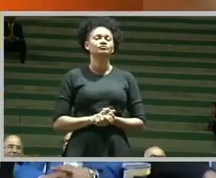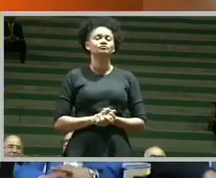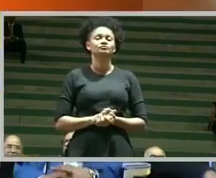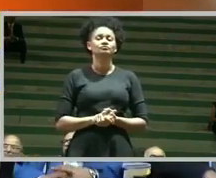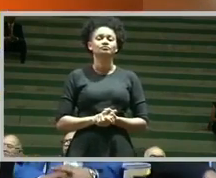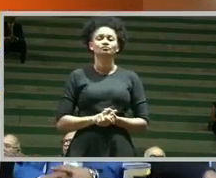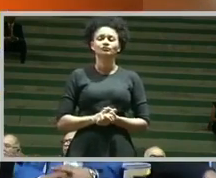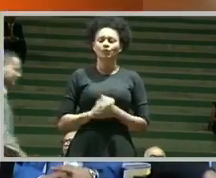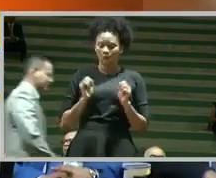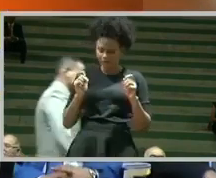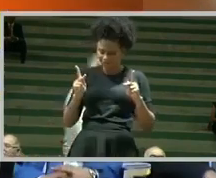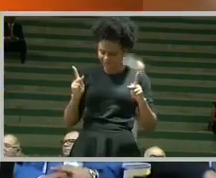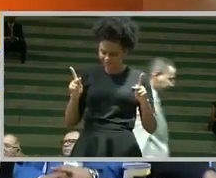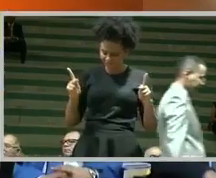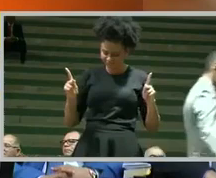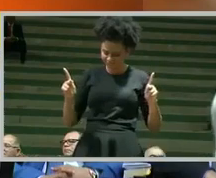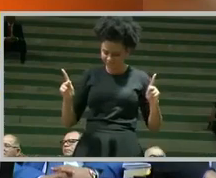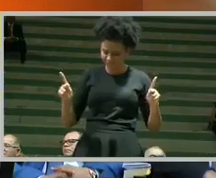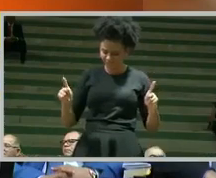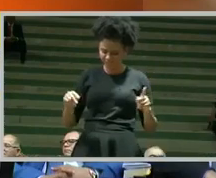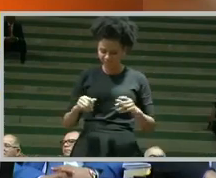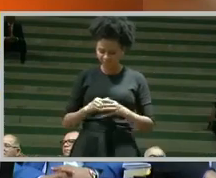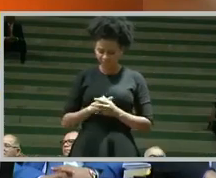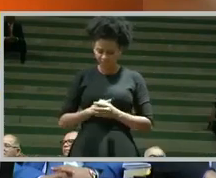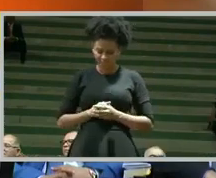Tá bom.